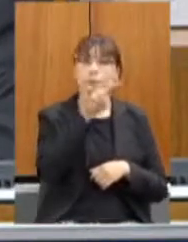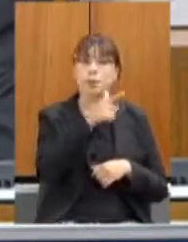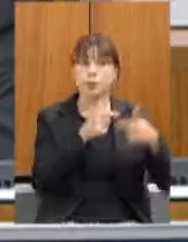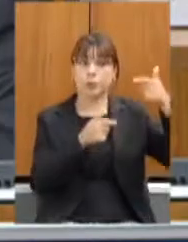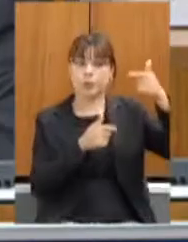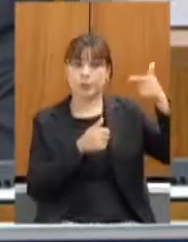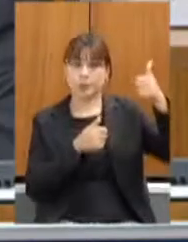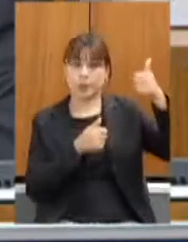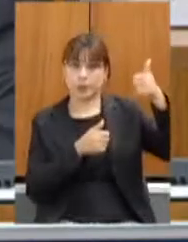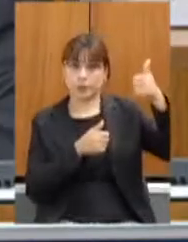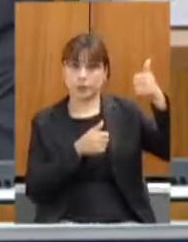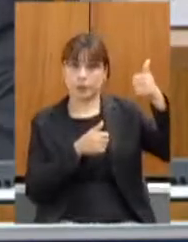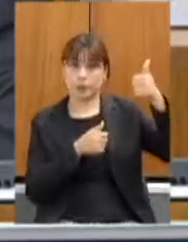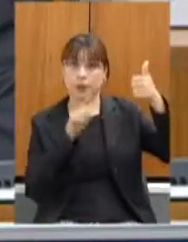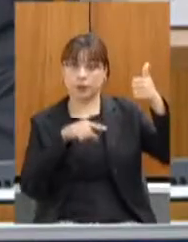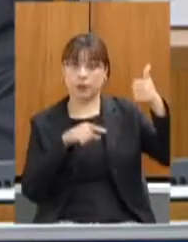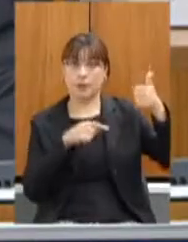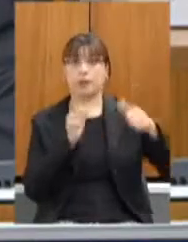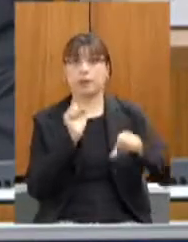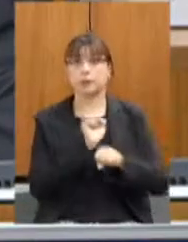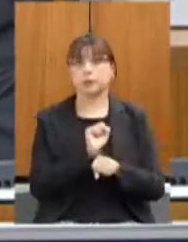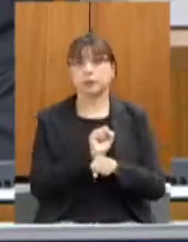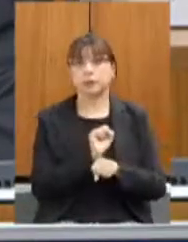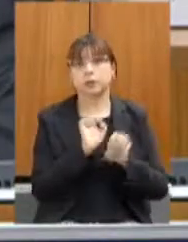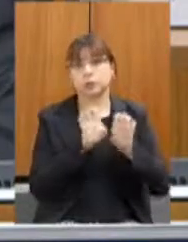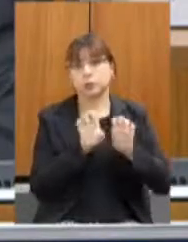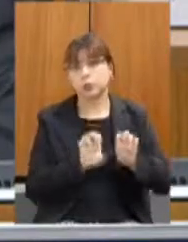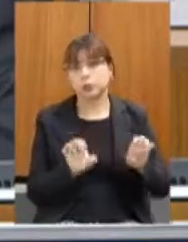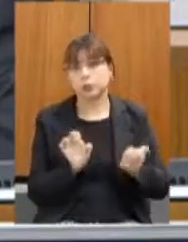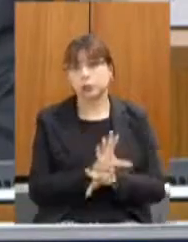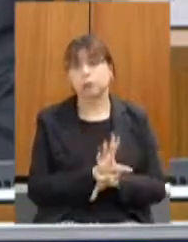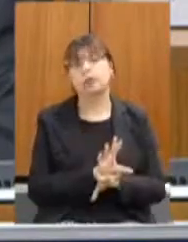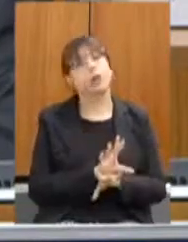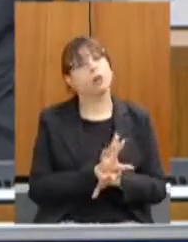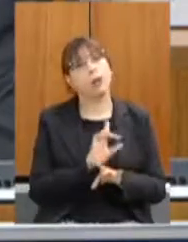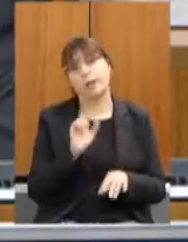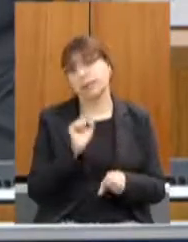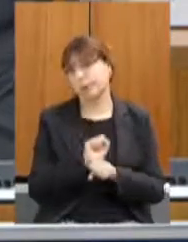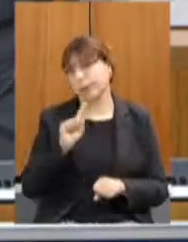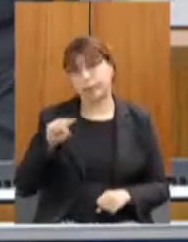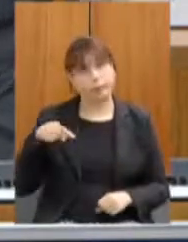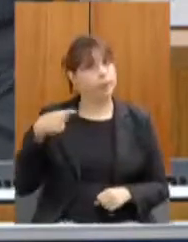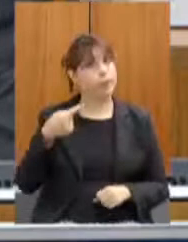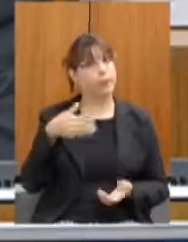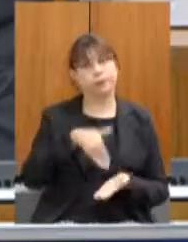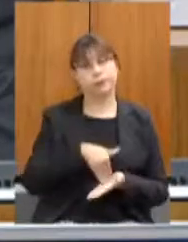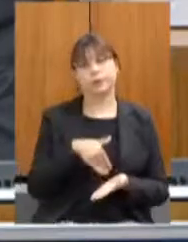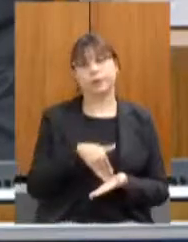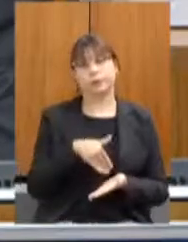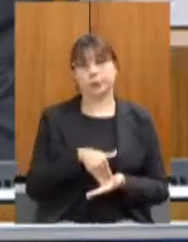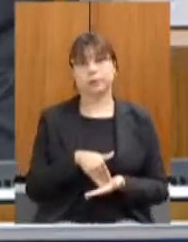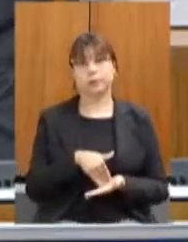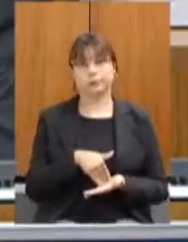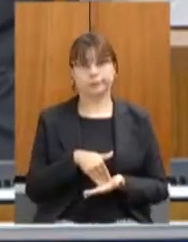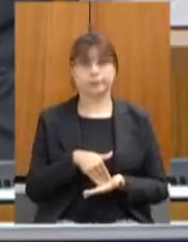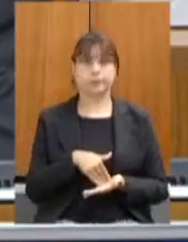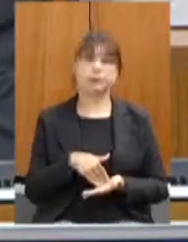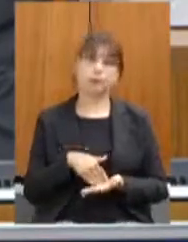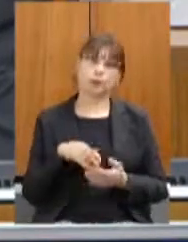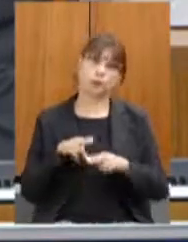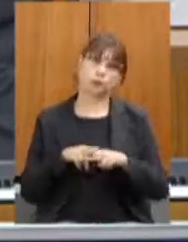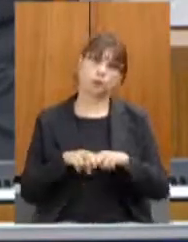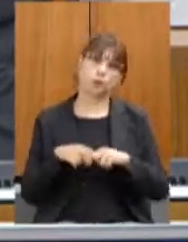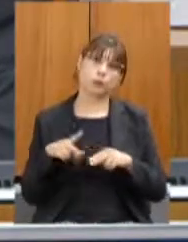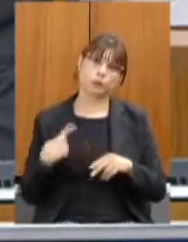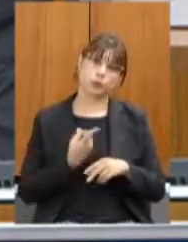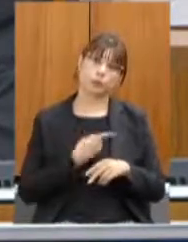a o restante da estruturação ficava para a próxima rodada de vírus equipamentos então foi essa